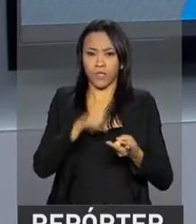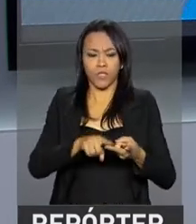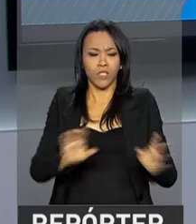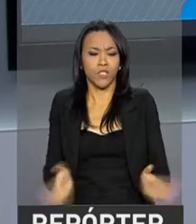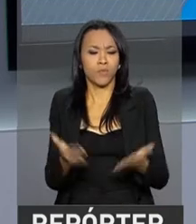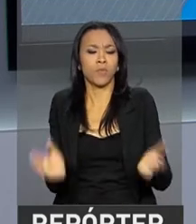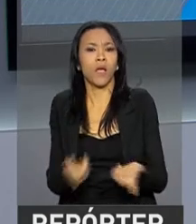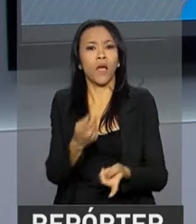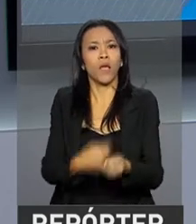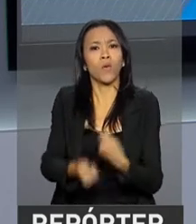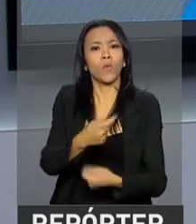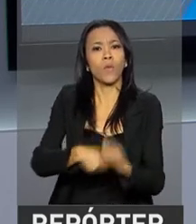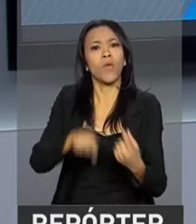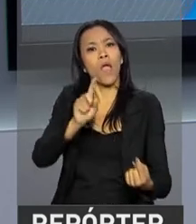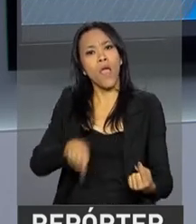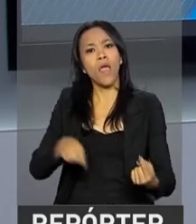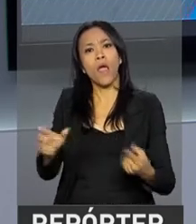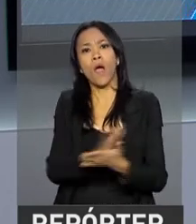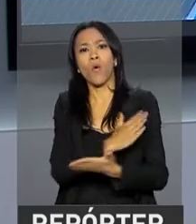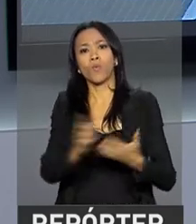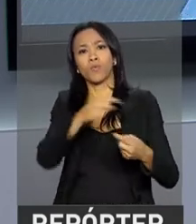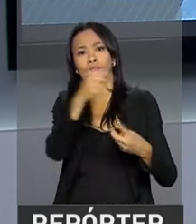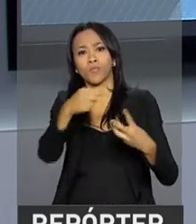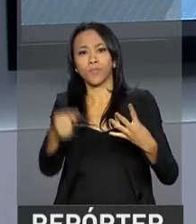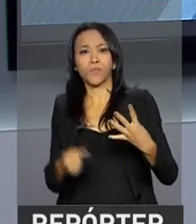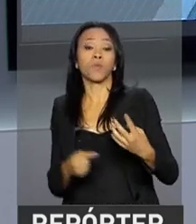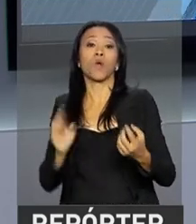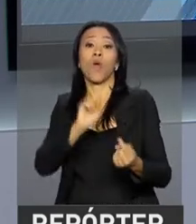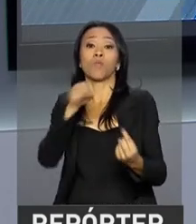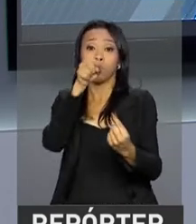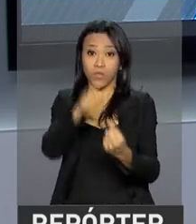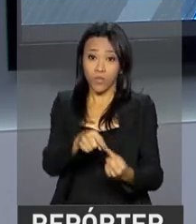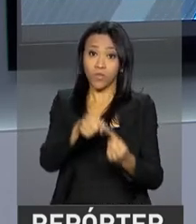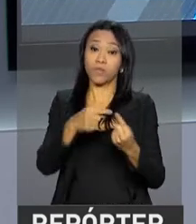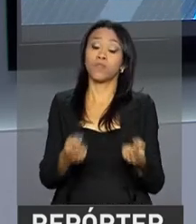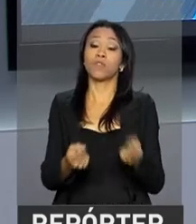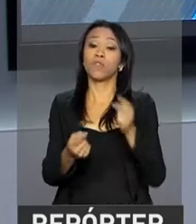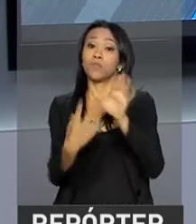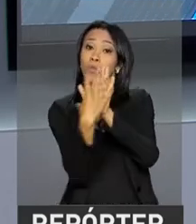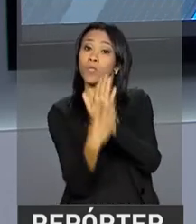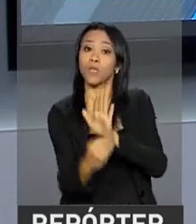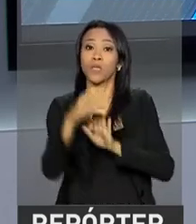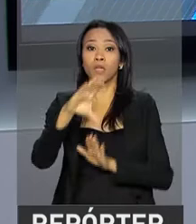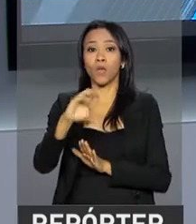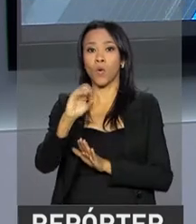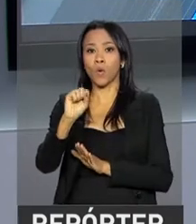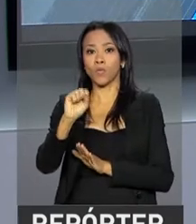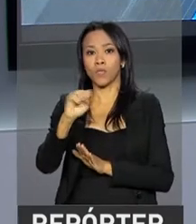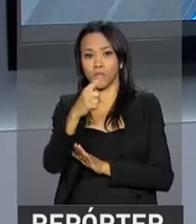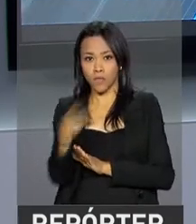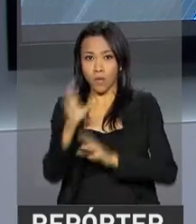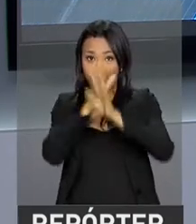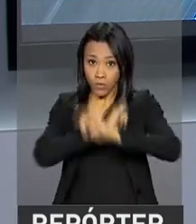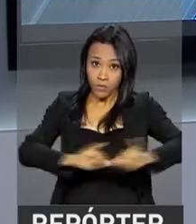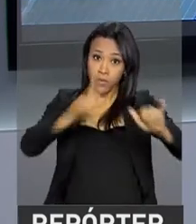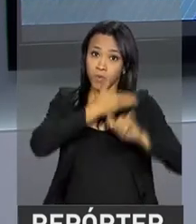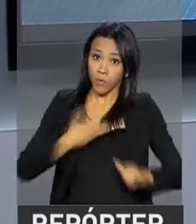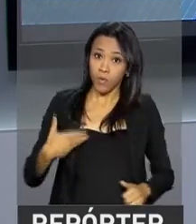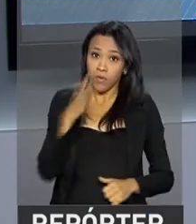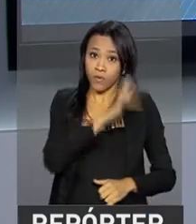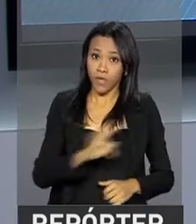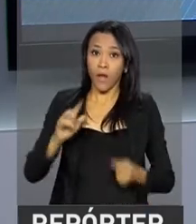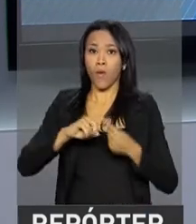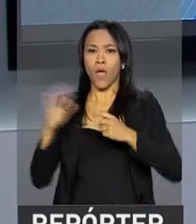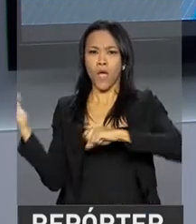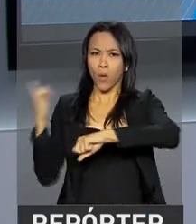são alguns dos objetivos das concessões anunciadas pelo governo federal vários aeroportos pelo país fazem parte desse pacote